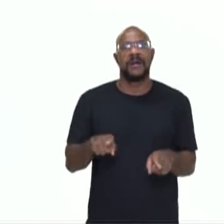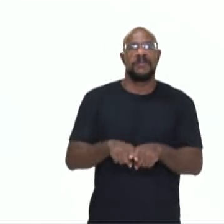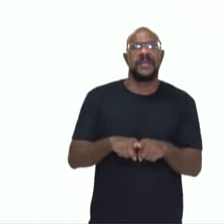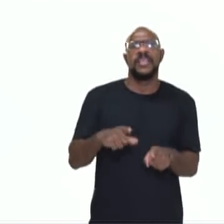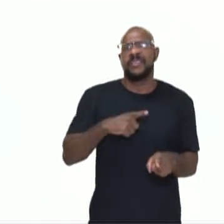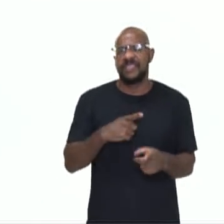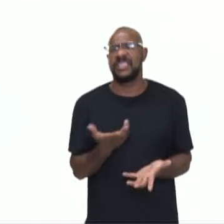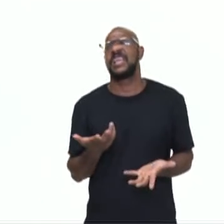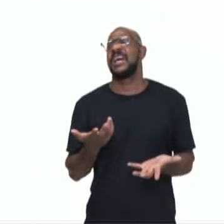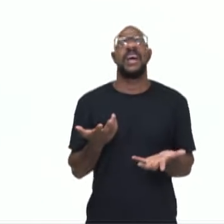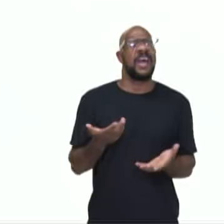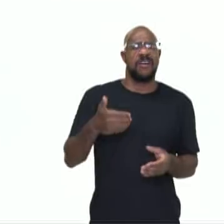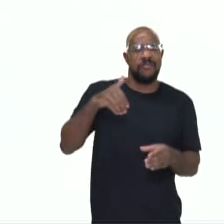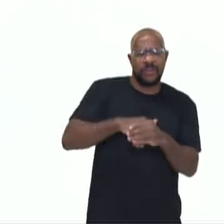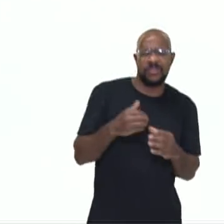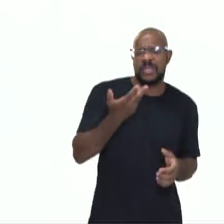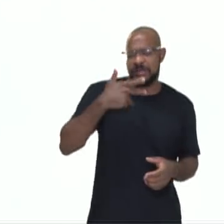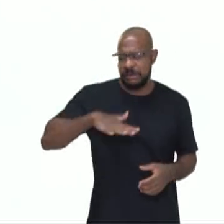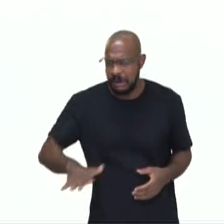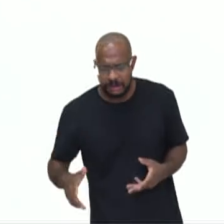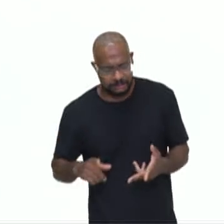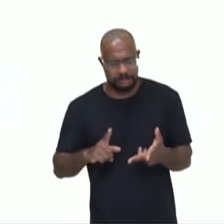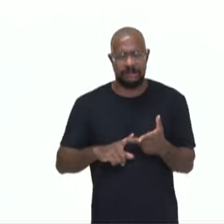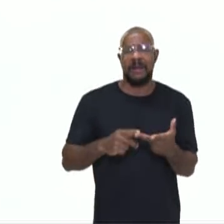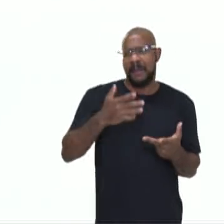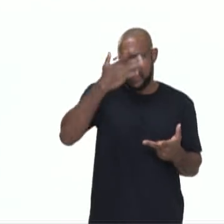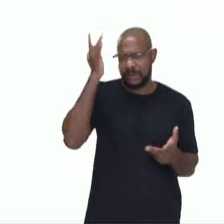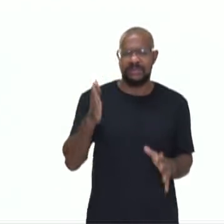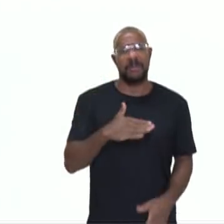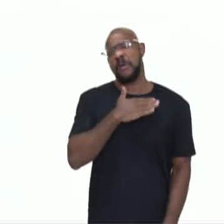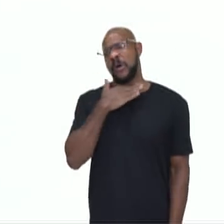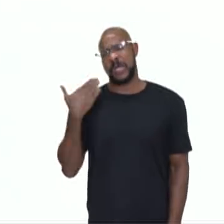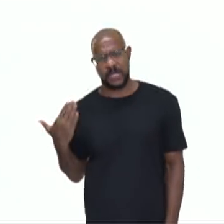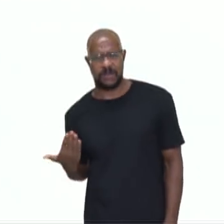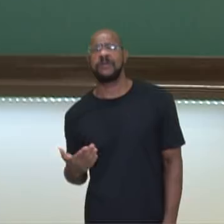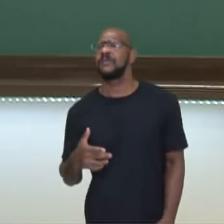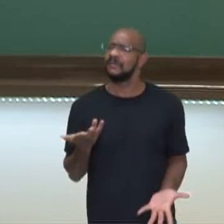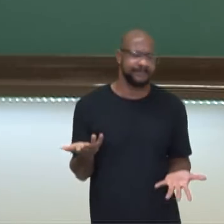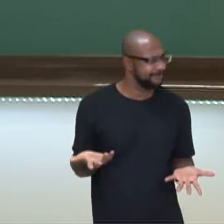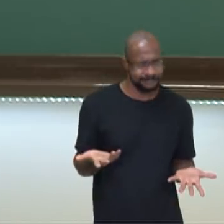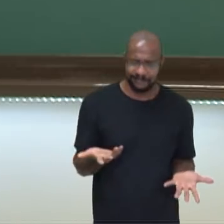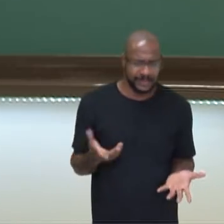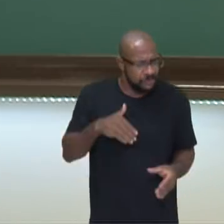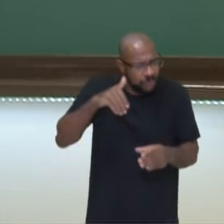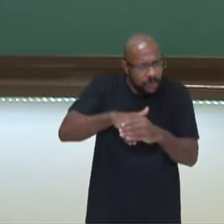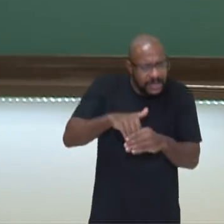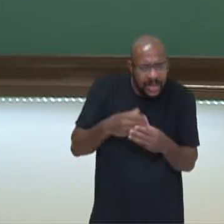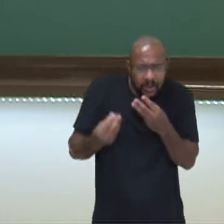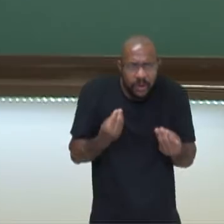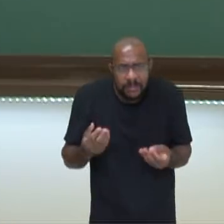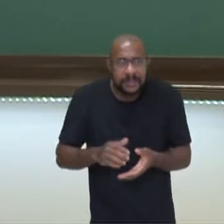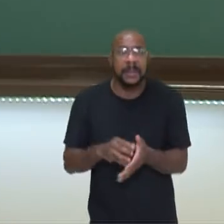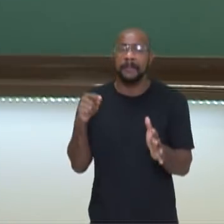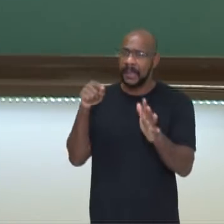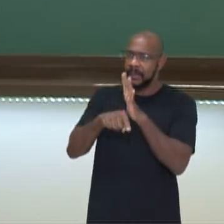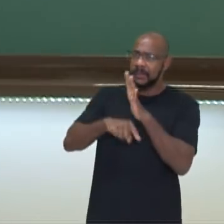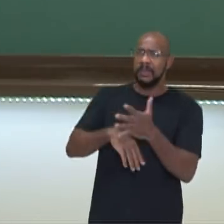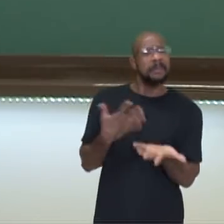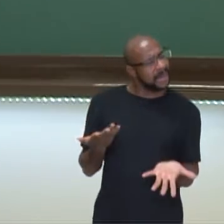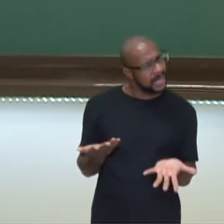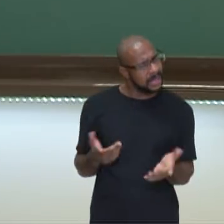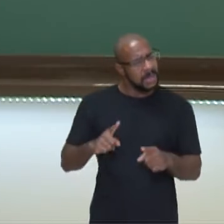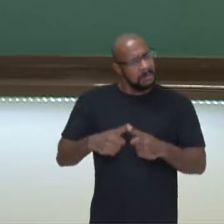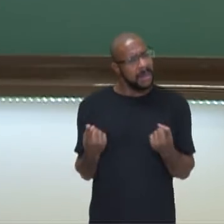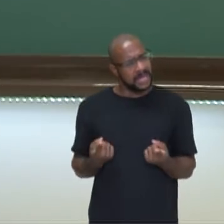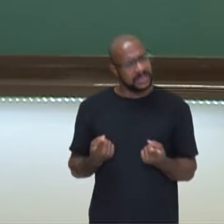crianças, de defuntos, de pessoas inexistentes. Eram práticas comuns. E aí você de novo vem a pergunta: mas não era proibido,